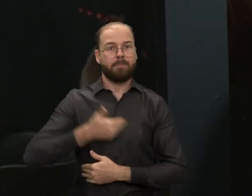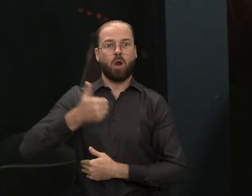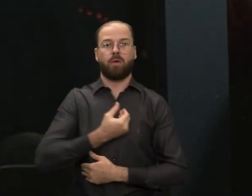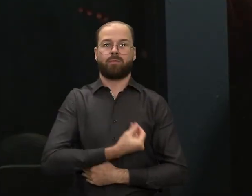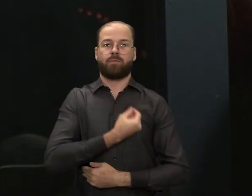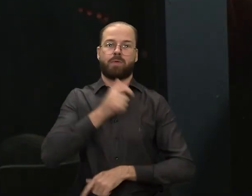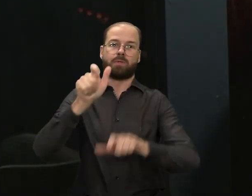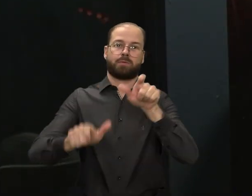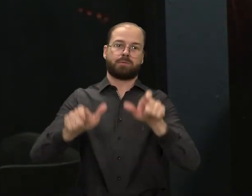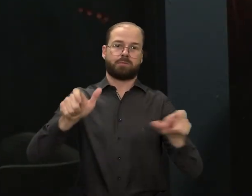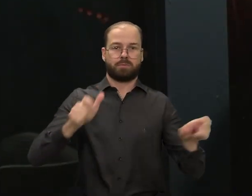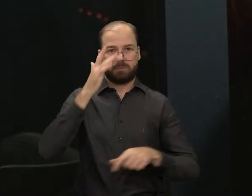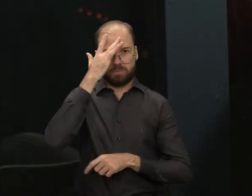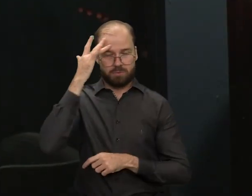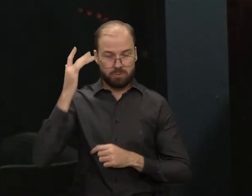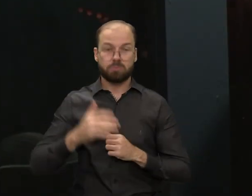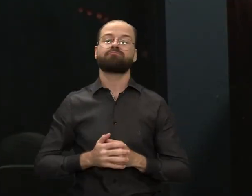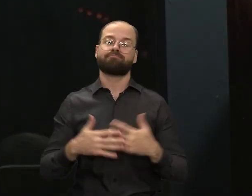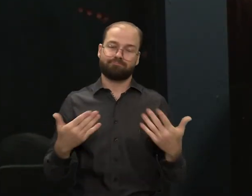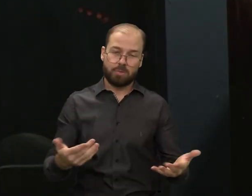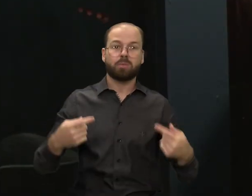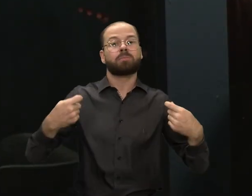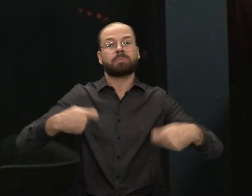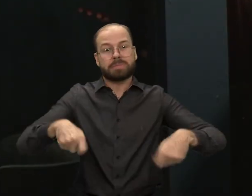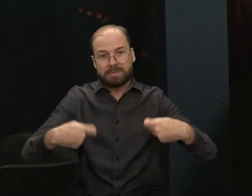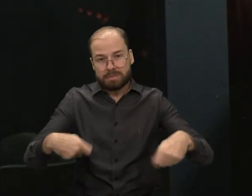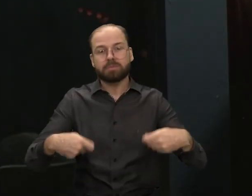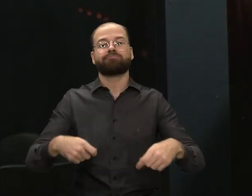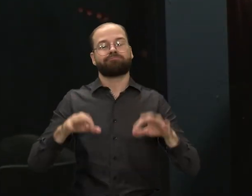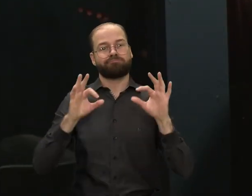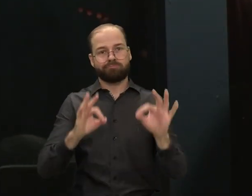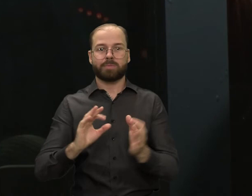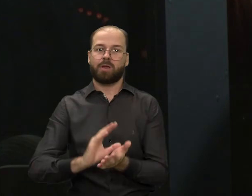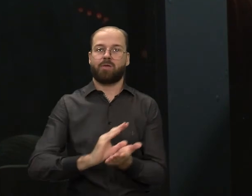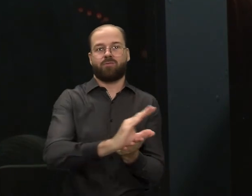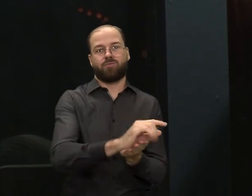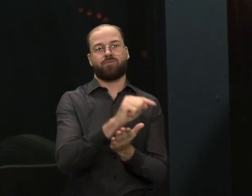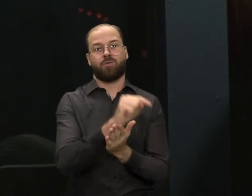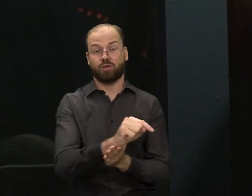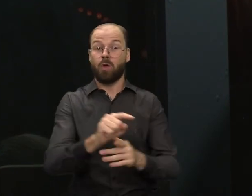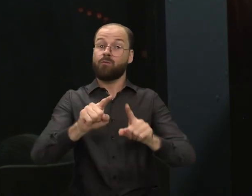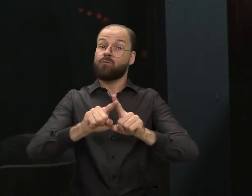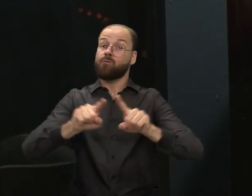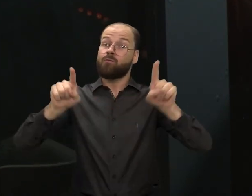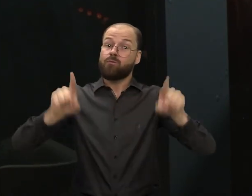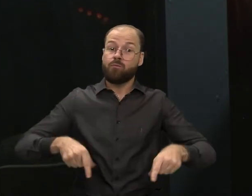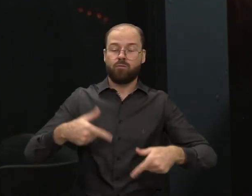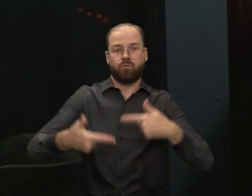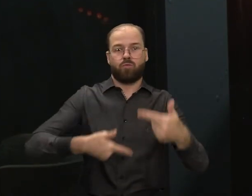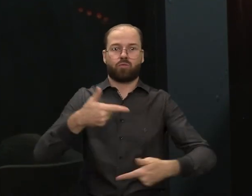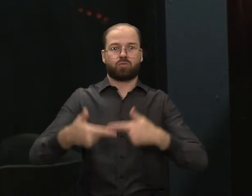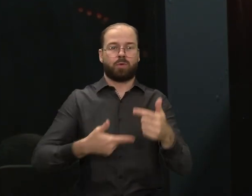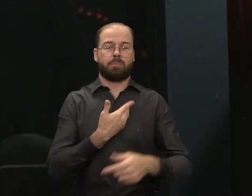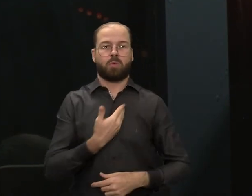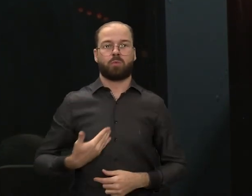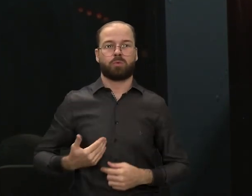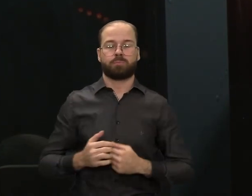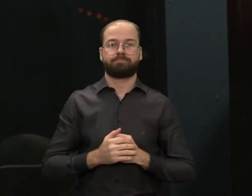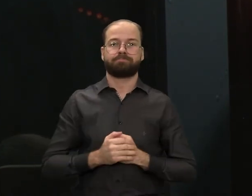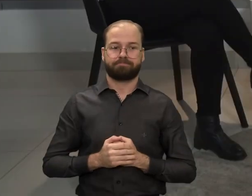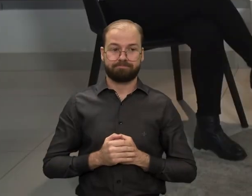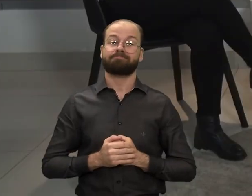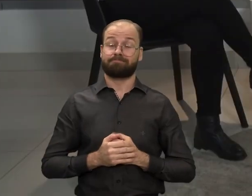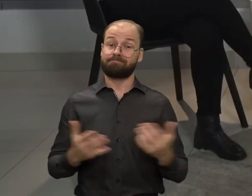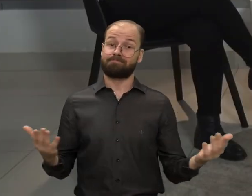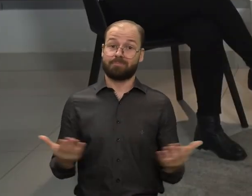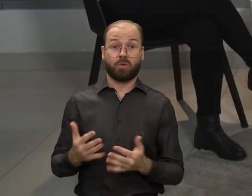para melhorar a vida do cidadão. Então é necessário mesmo fazer esse investimento também no funcionalismo público.